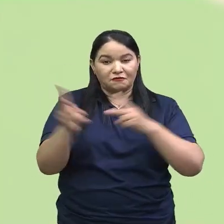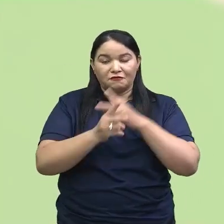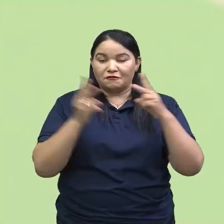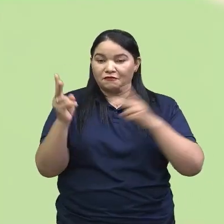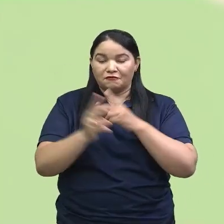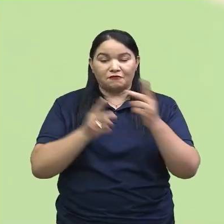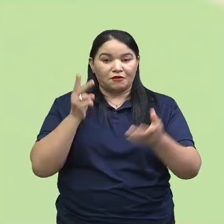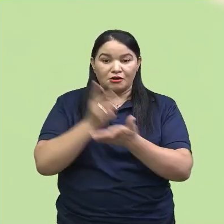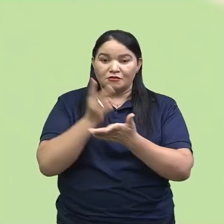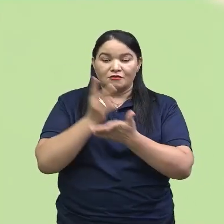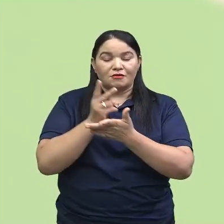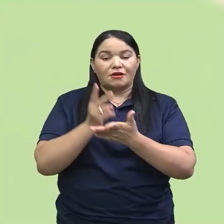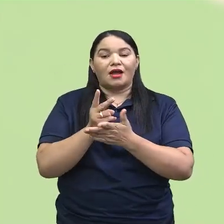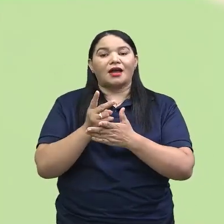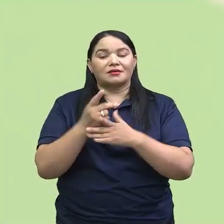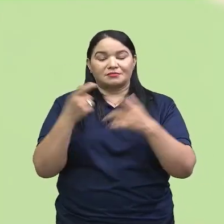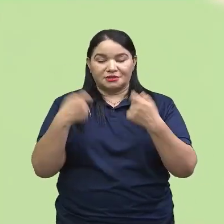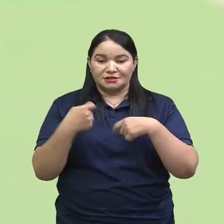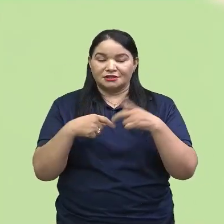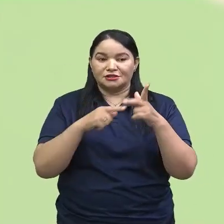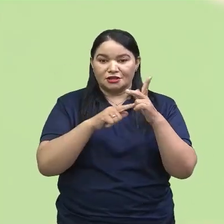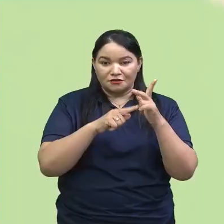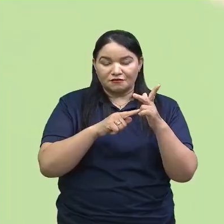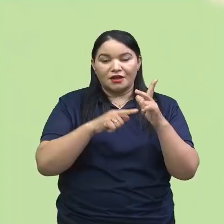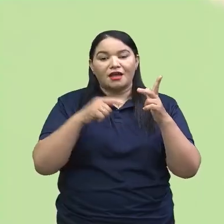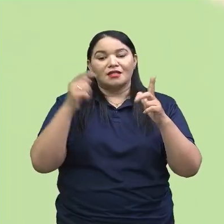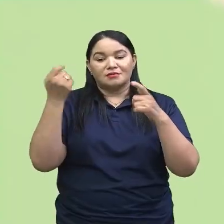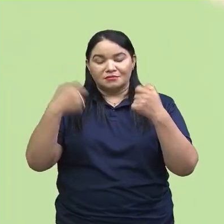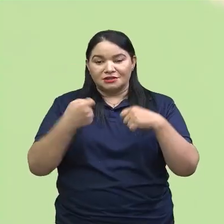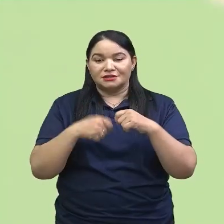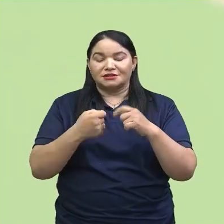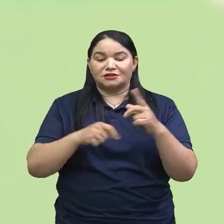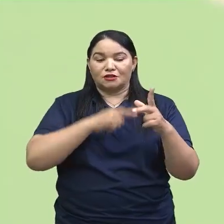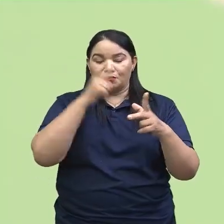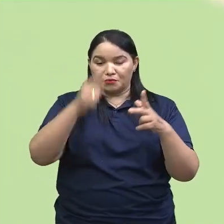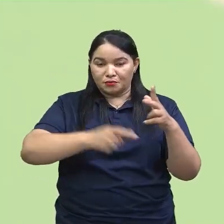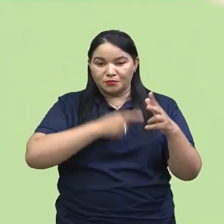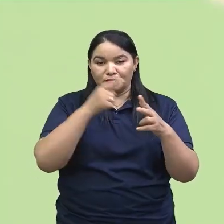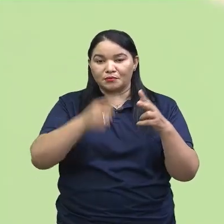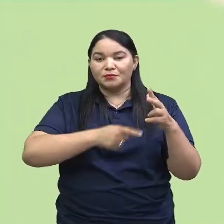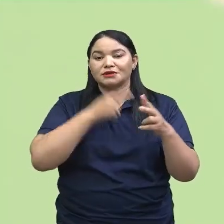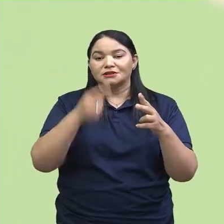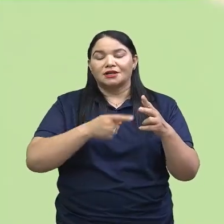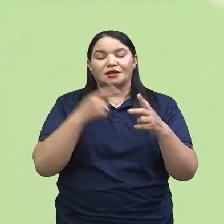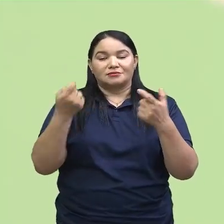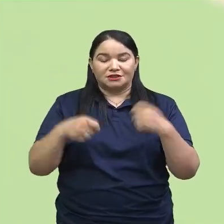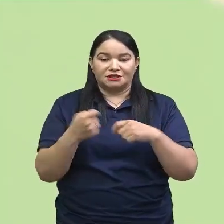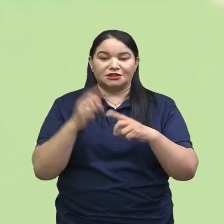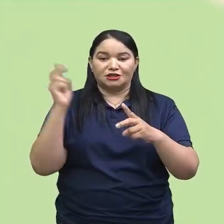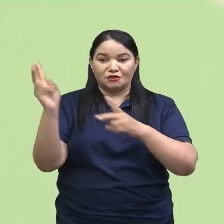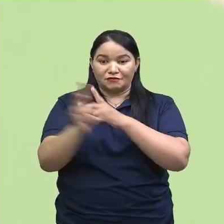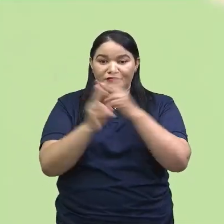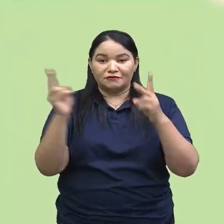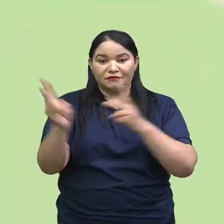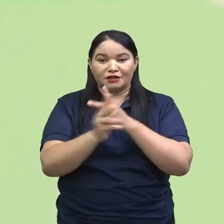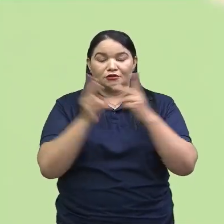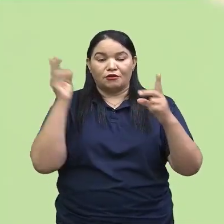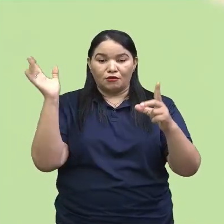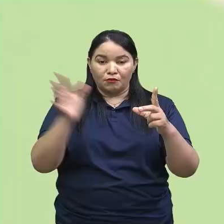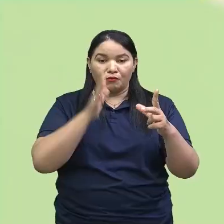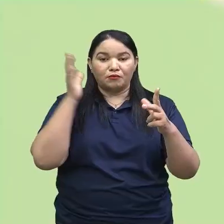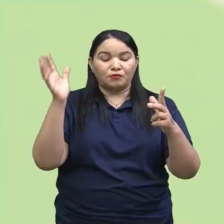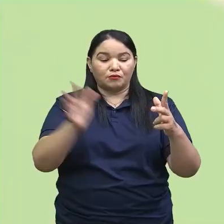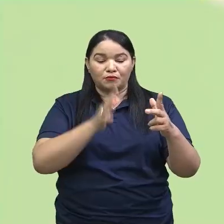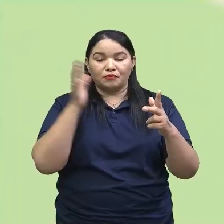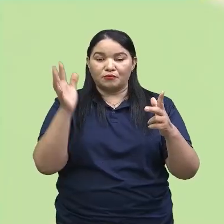porque para que a usina funcione, esse gerador precisa girar, né? Então, para que isso aconteça, é necessária a força do vento,